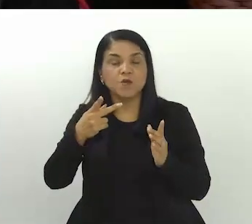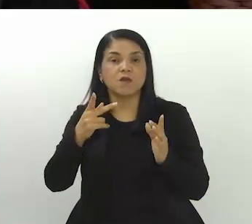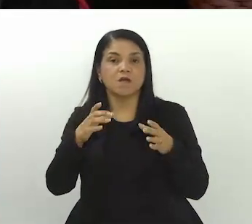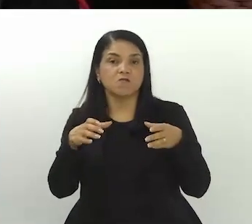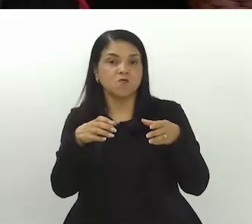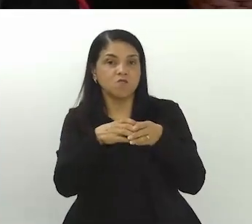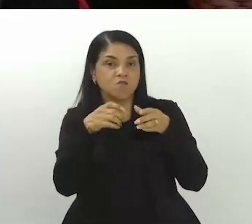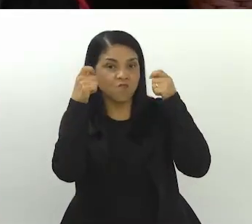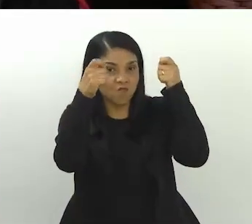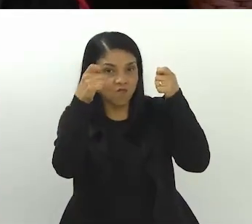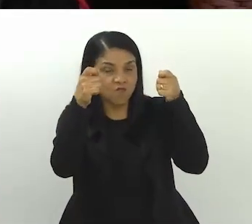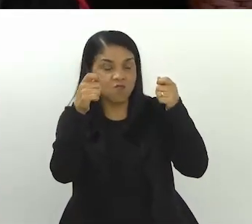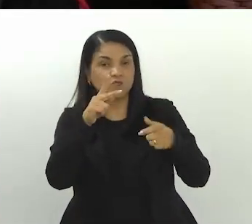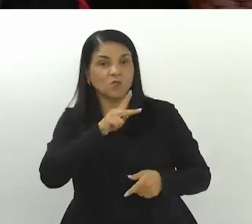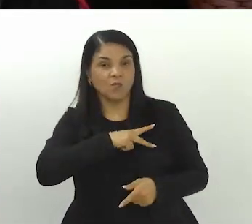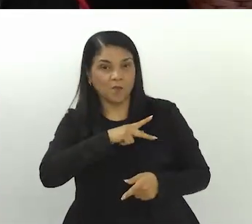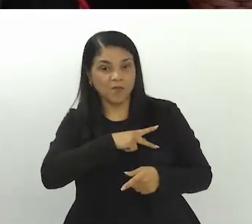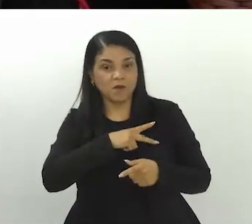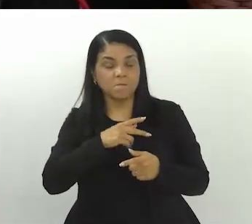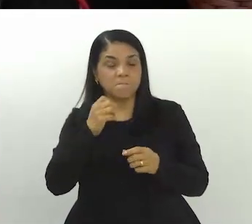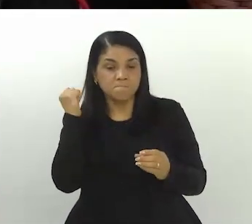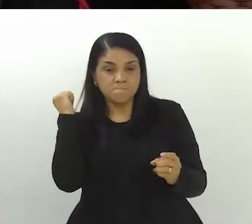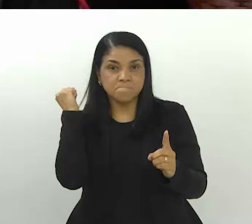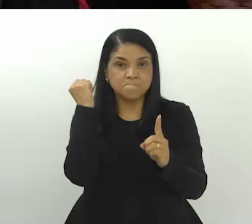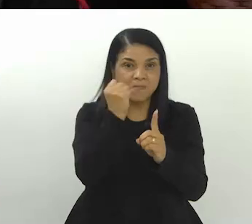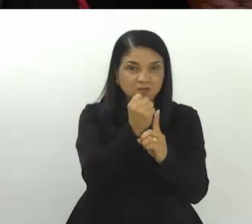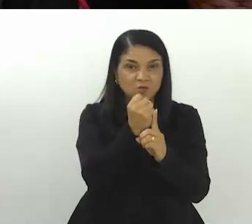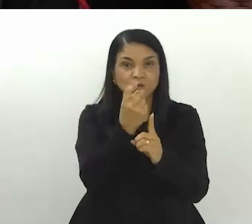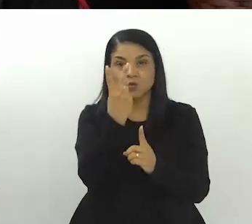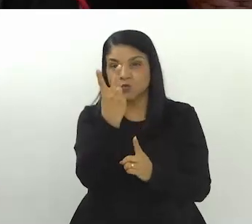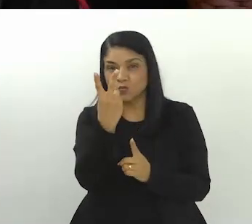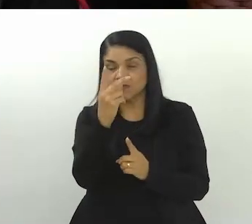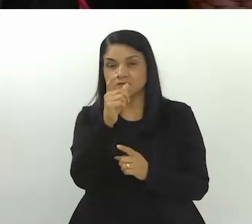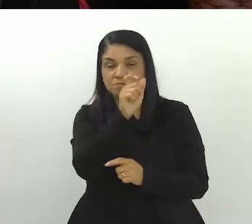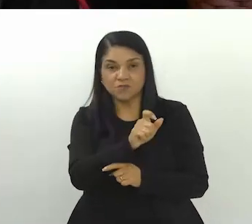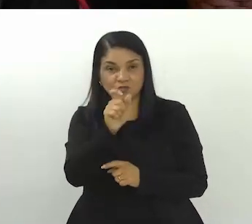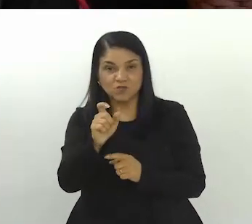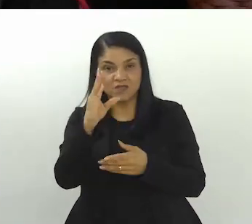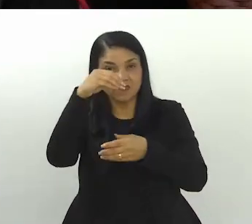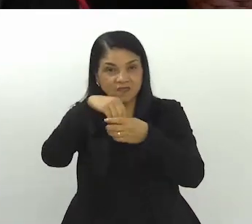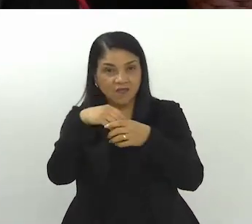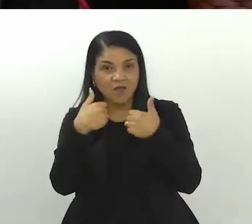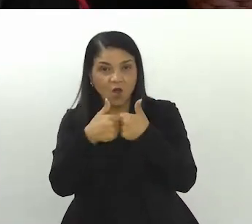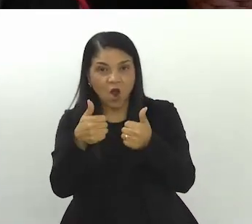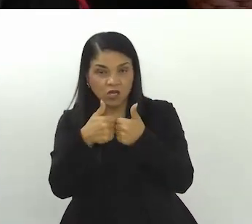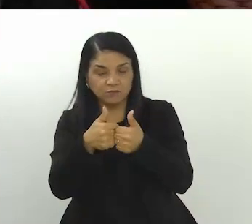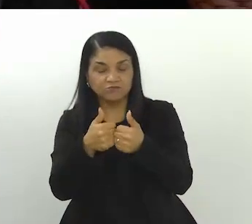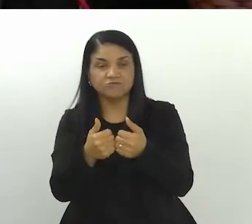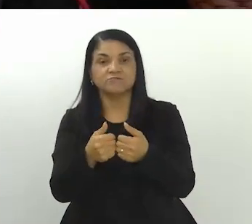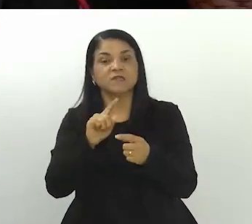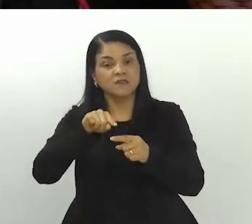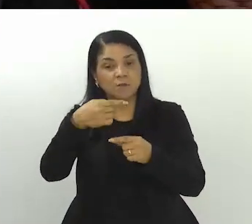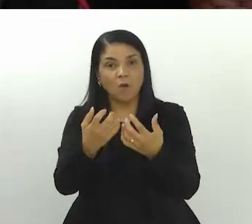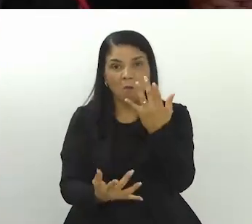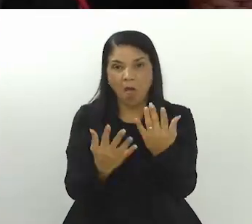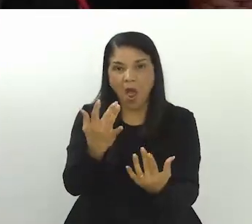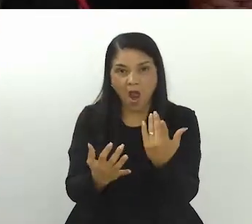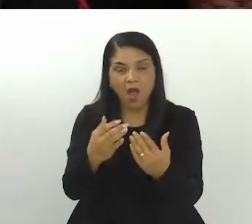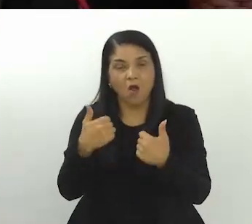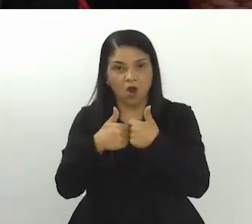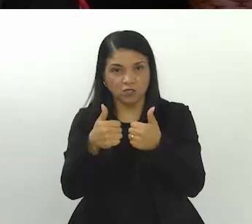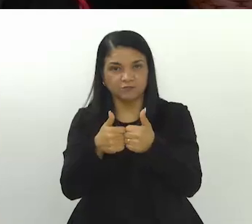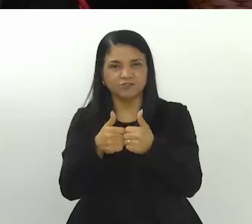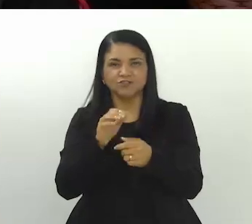bandidos que se diziam torcedores do Palmeiras, mataram 2 pessoas que estavam no ônibus do Cruzeiro e que, inclusive, o ônibus